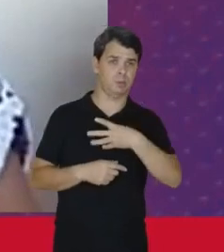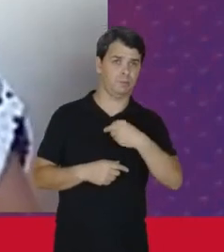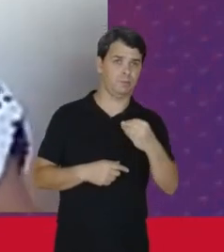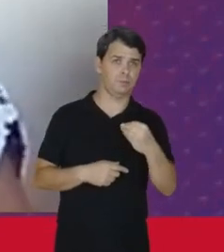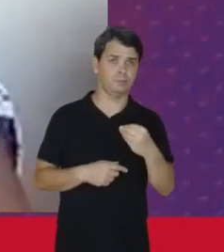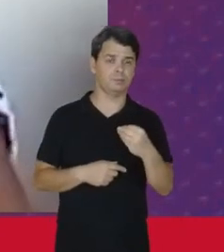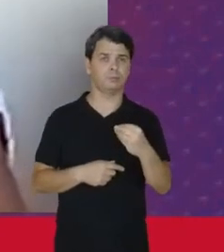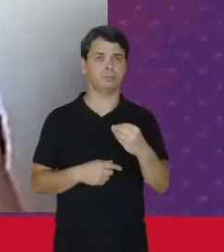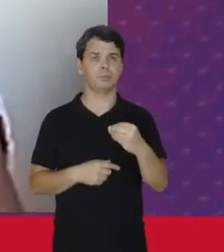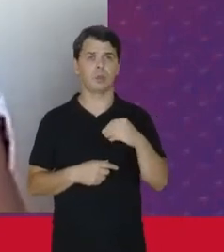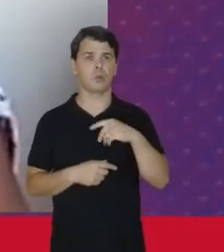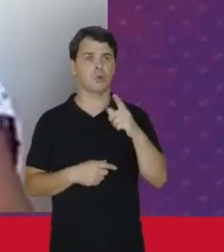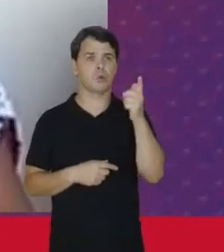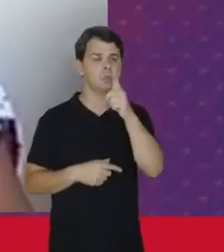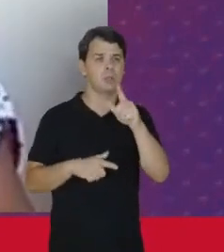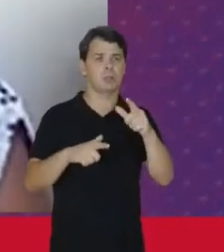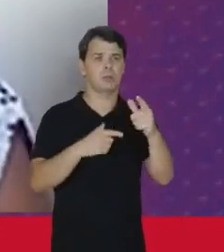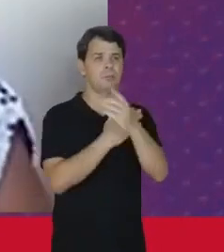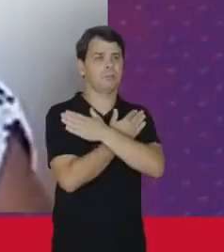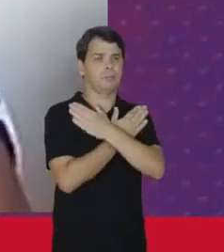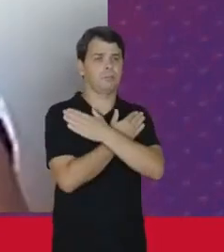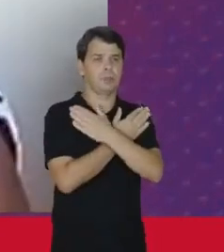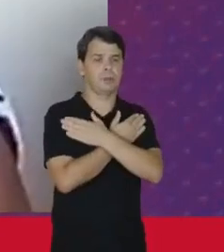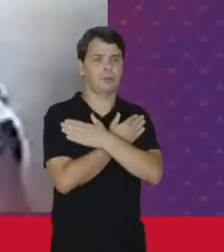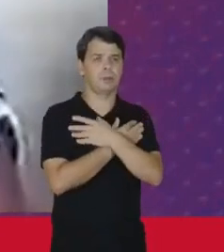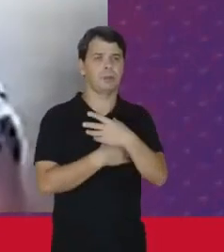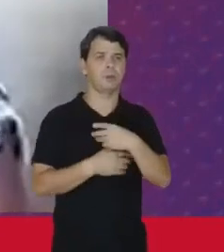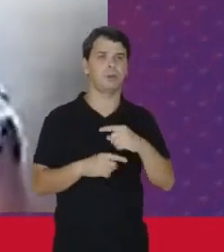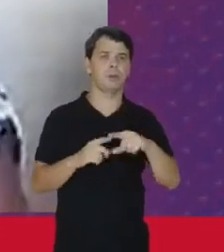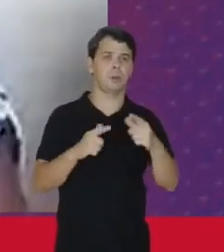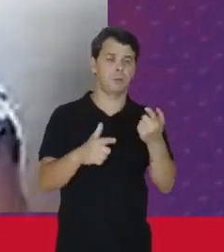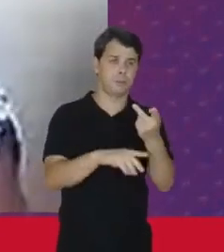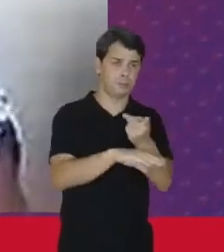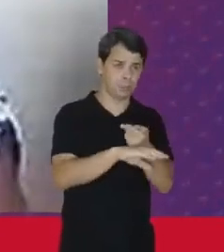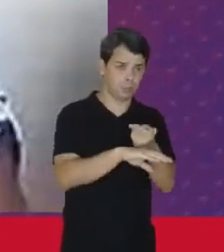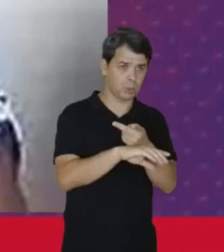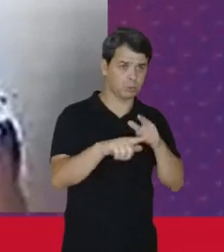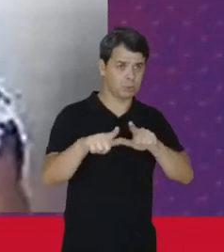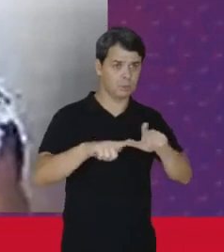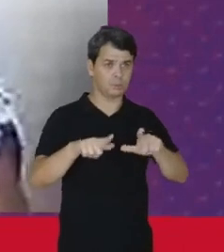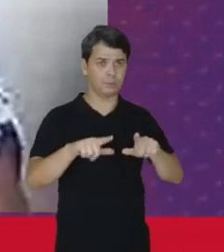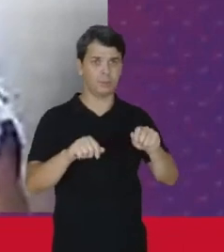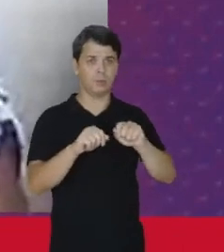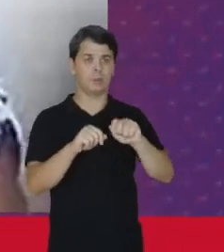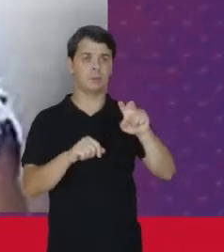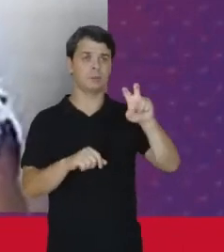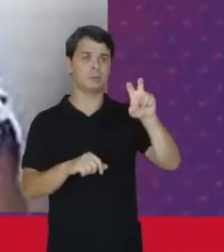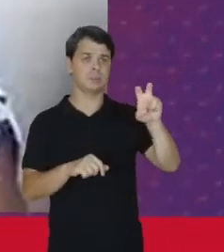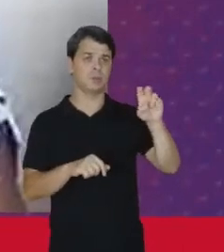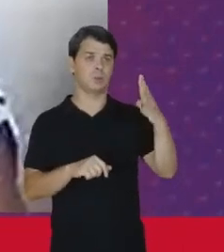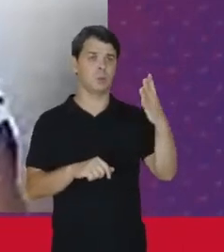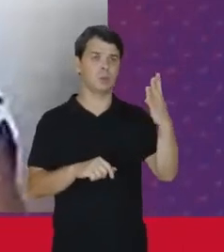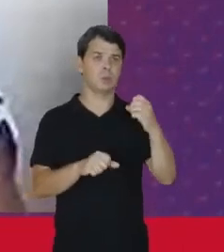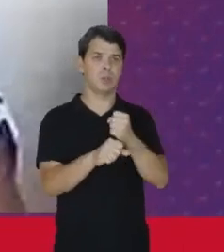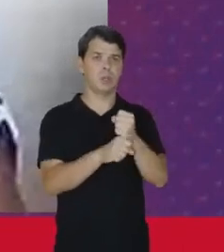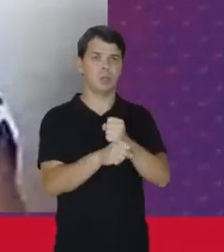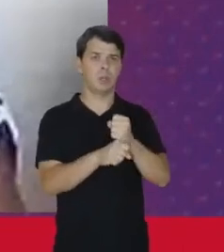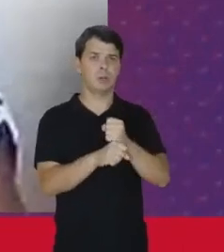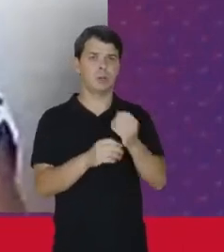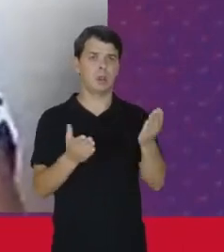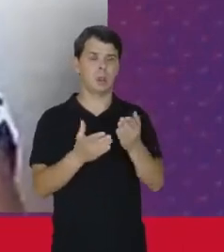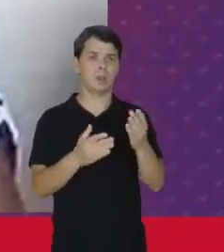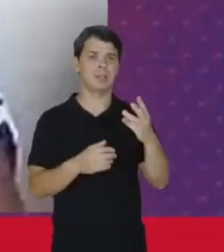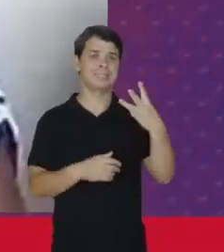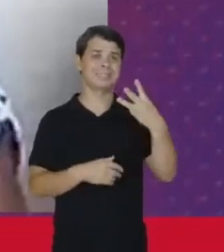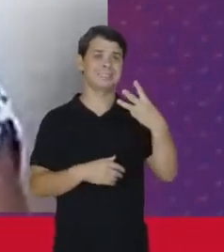também, eles estão desempregados ainda, né? Estão procurando emprego. Eu fiz 54 anos, agora no